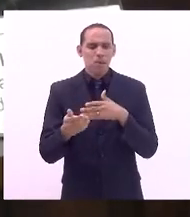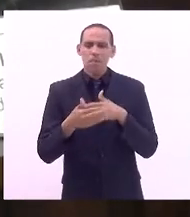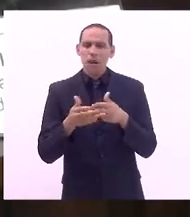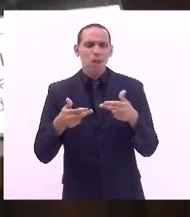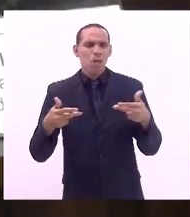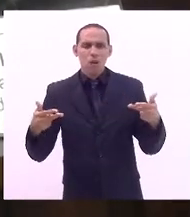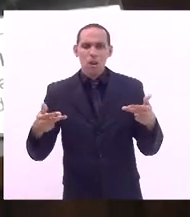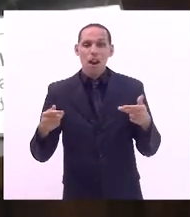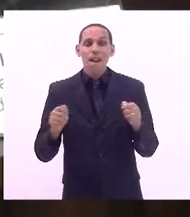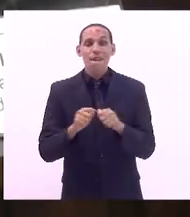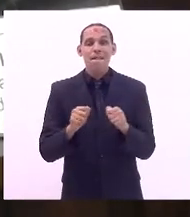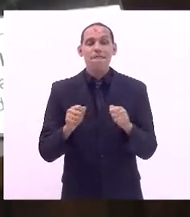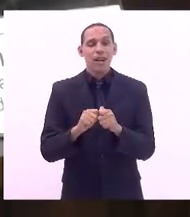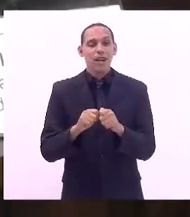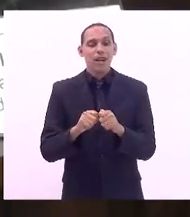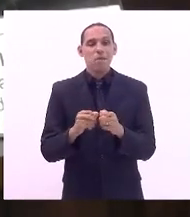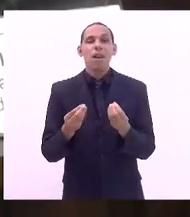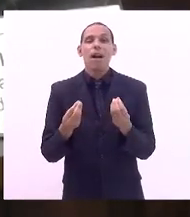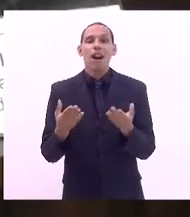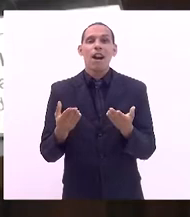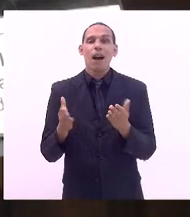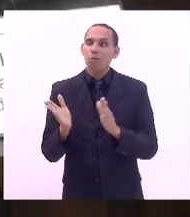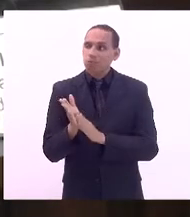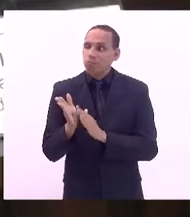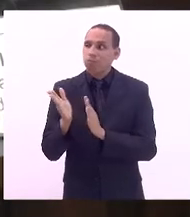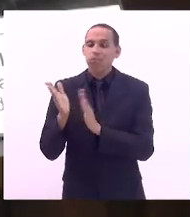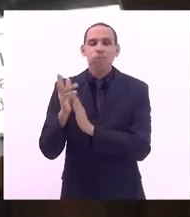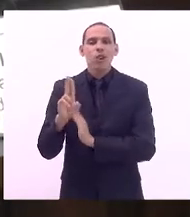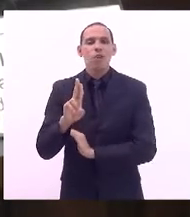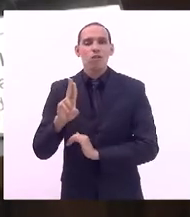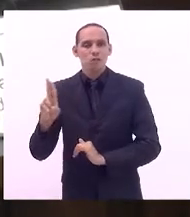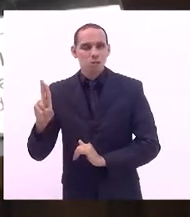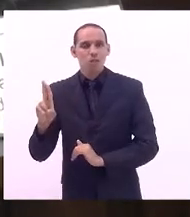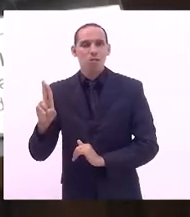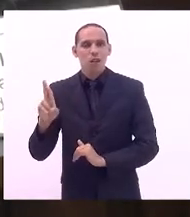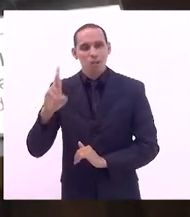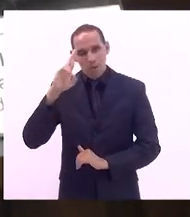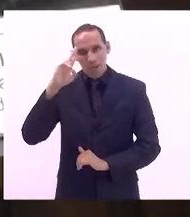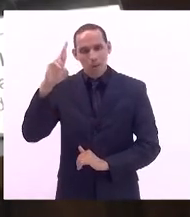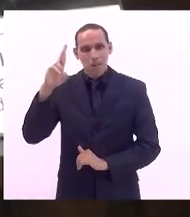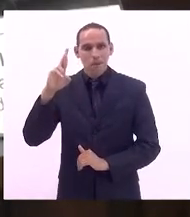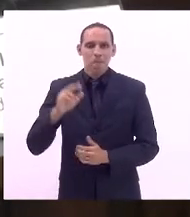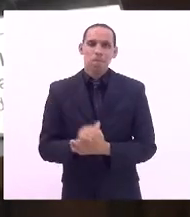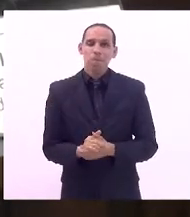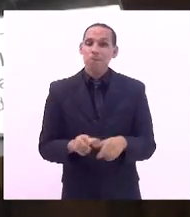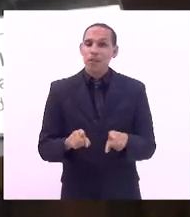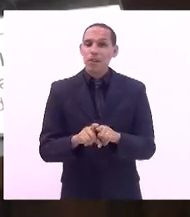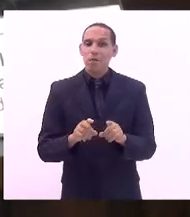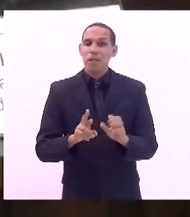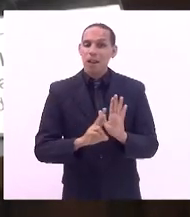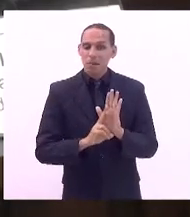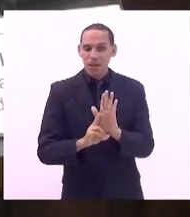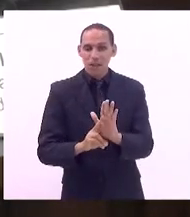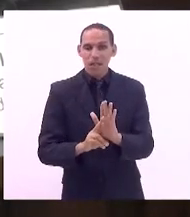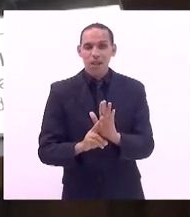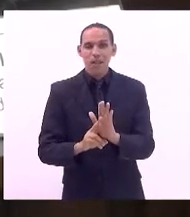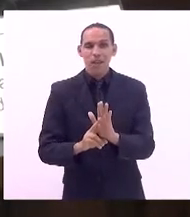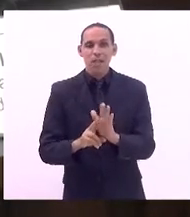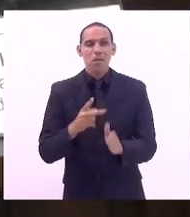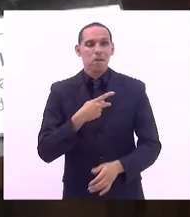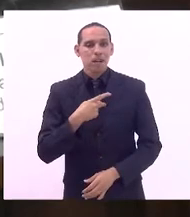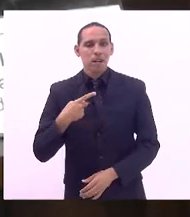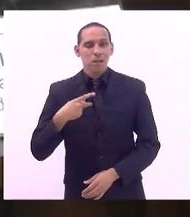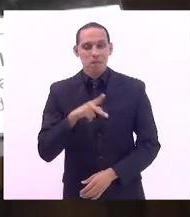qualquer outra coisa passagem para Glória do nome do senhor estamos representando também o nosso pastor presidente